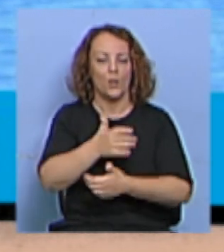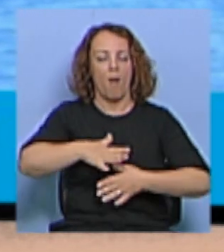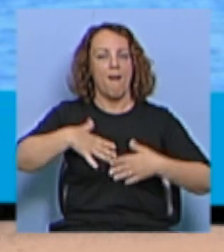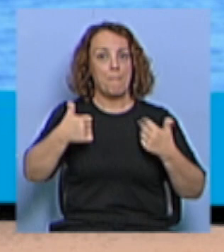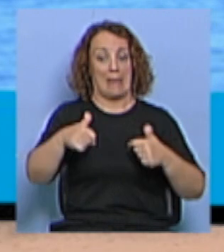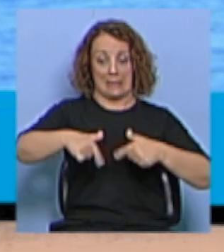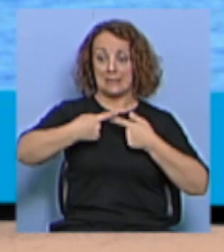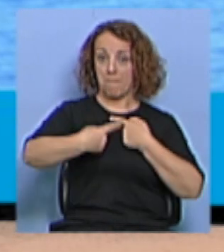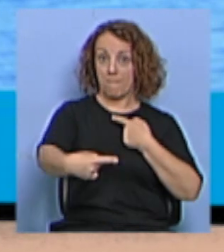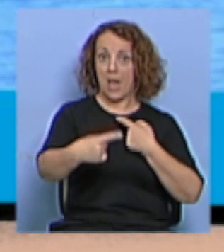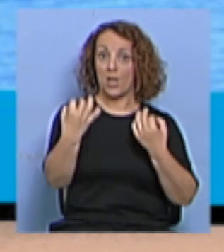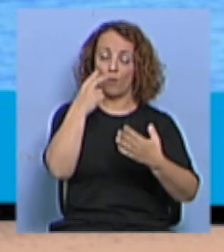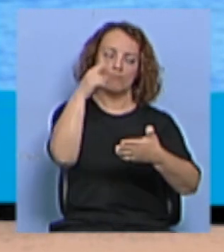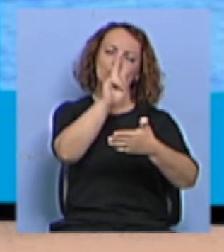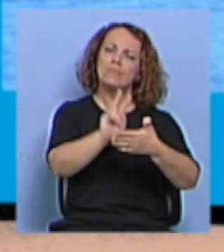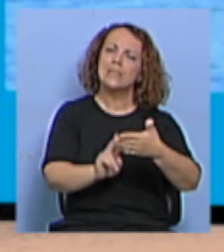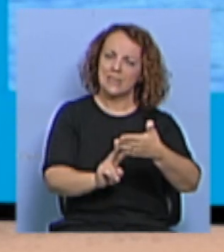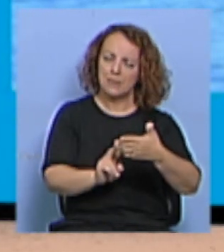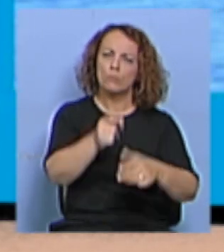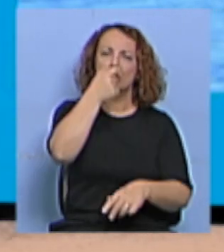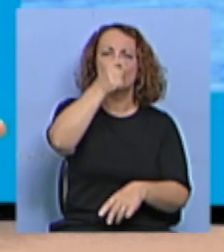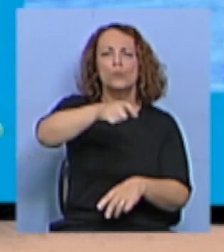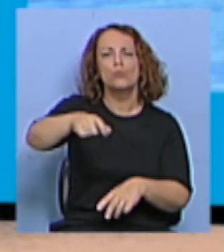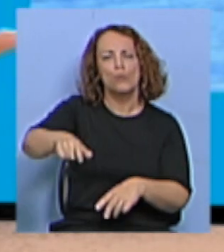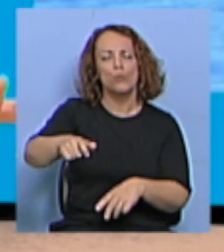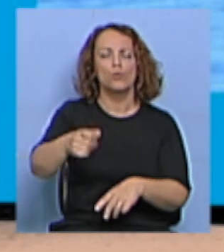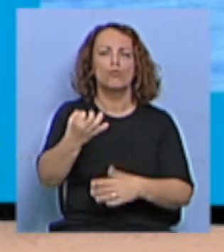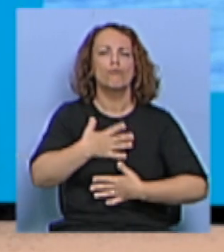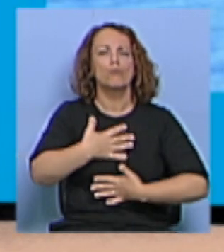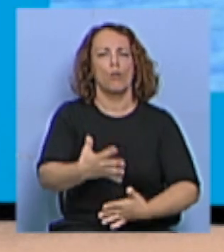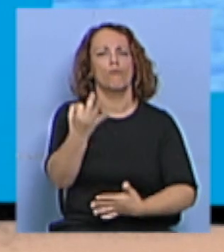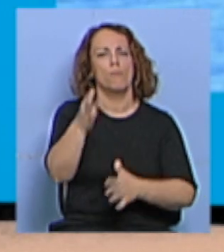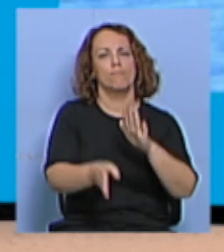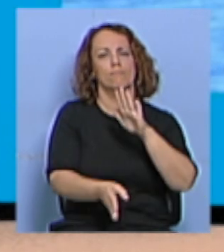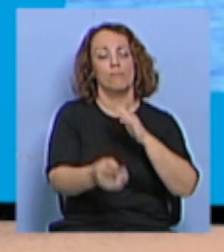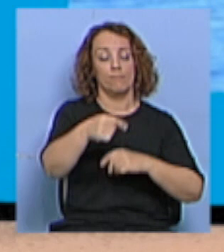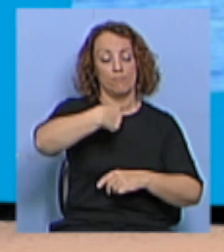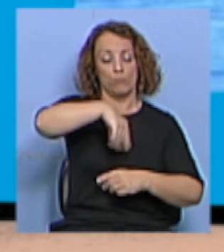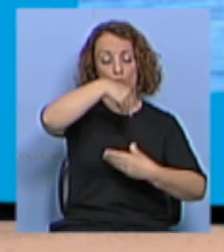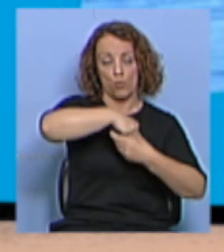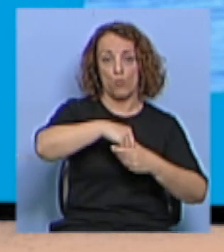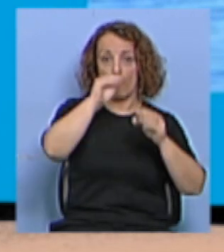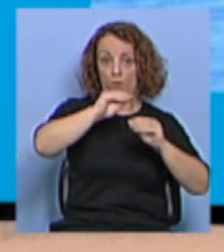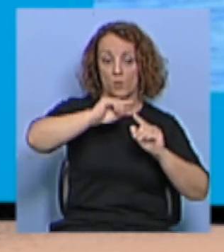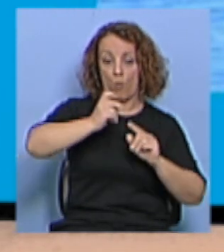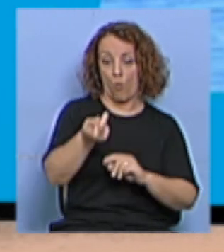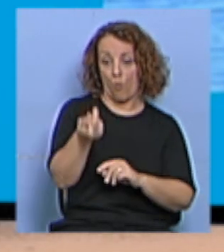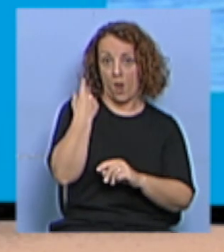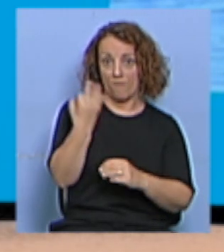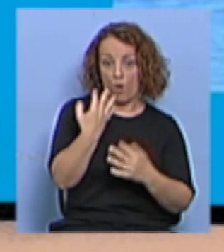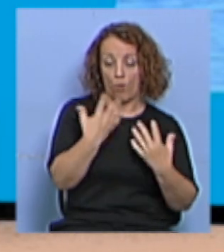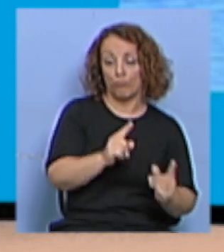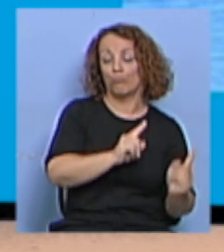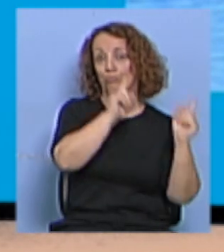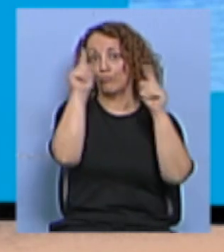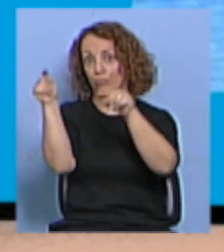semana pude ler testemunhos de voluntários que partiram e que fizeram a formação com a FEC o ano passado e que agora também